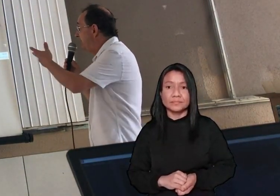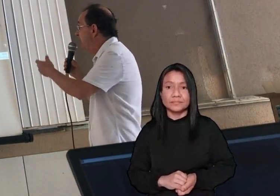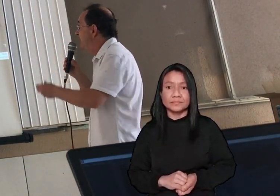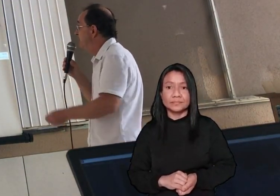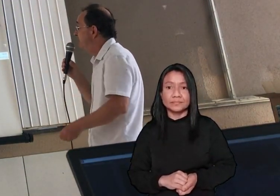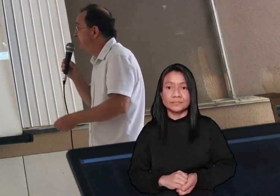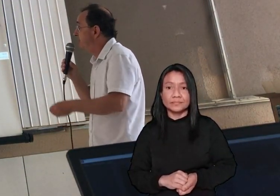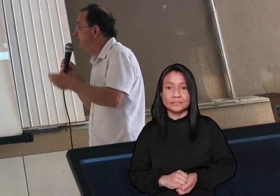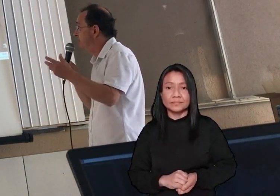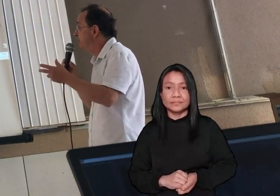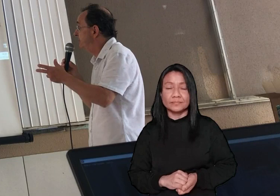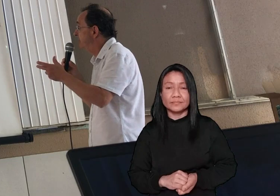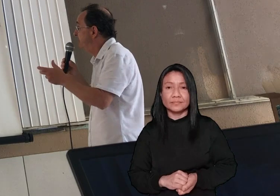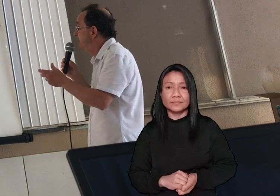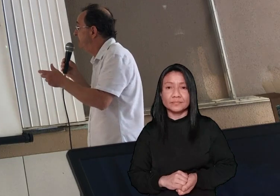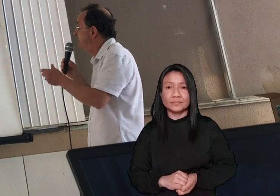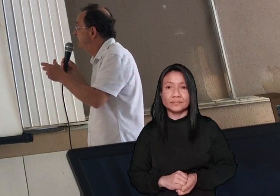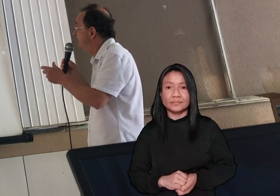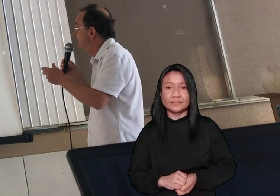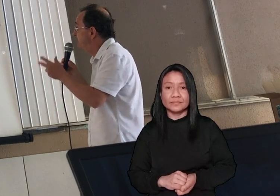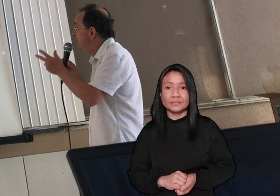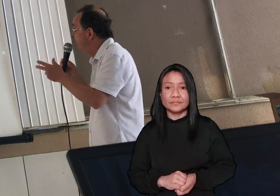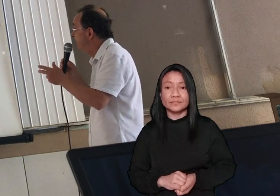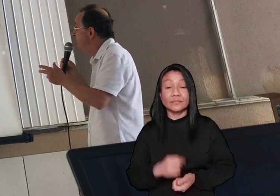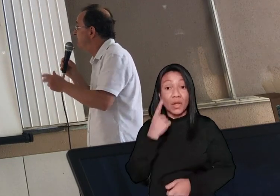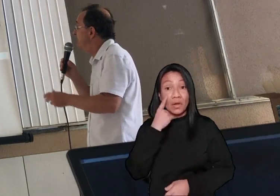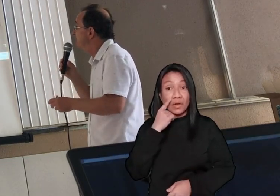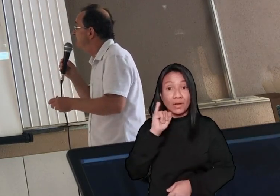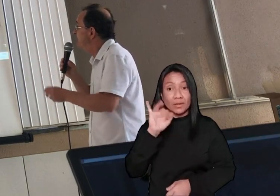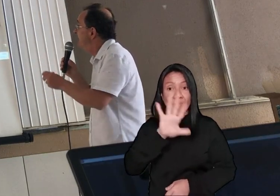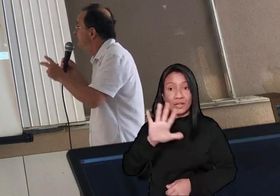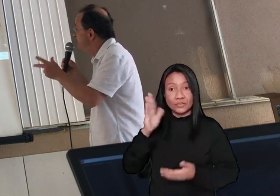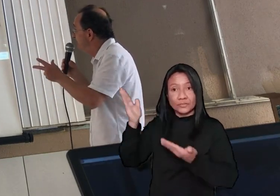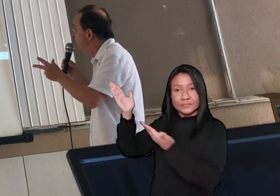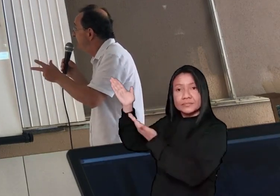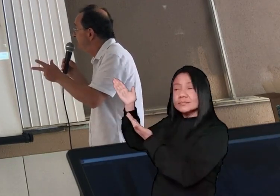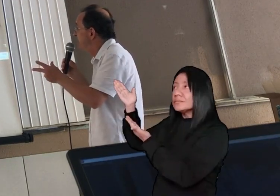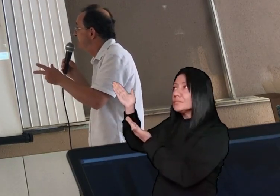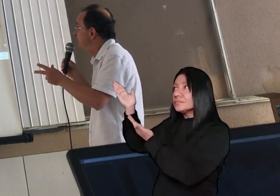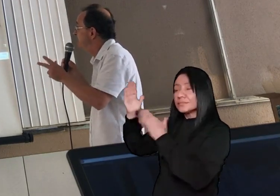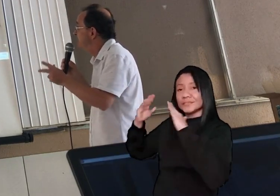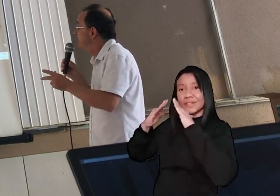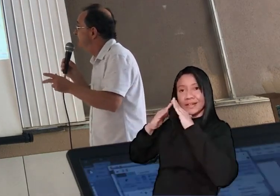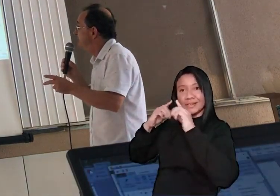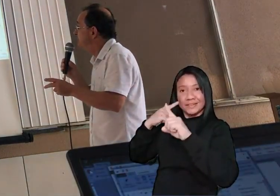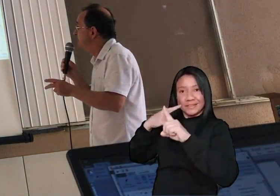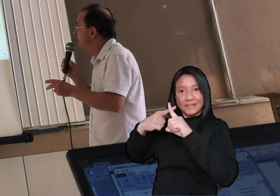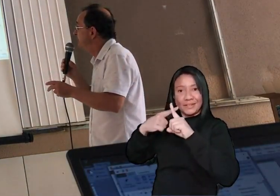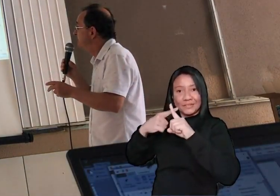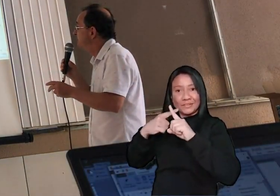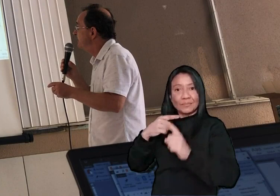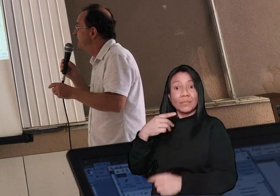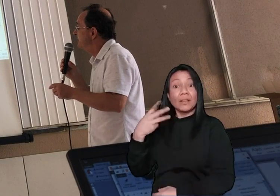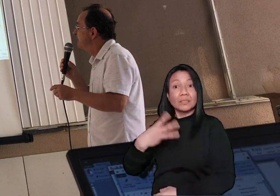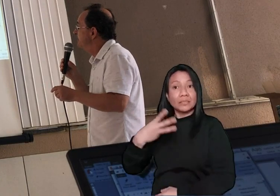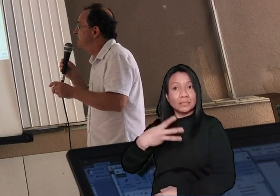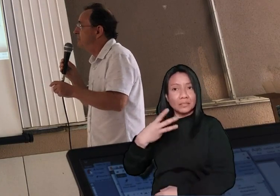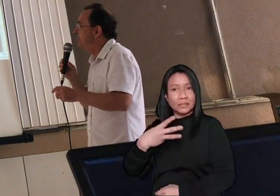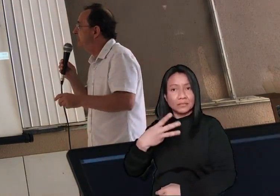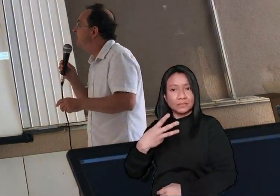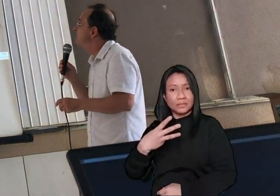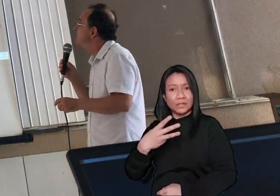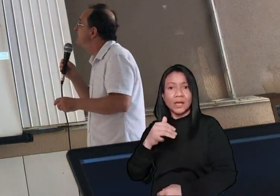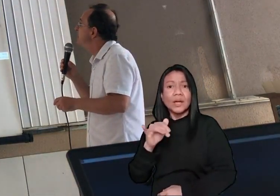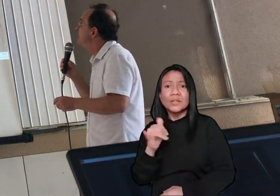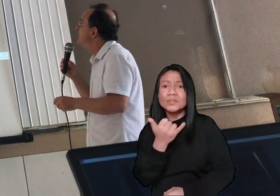Aqui já é aquela igreja, vocês viram? Essa terceira igreja, né? Segunda igreja, essa. Segunda igreja. Vamos